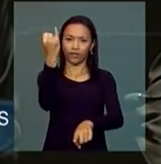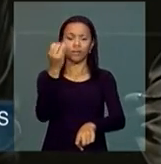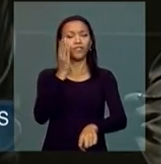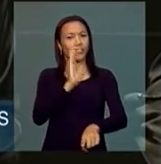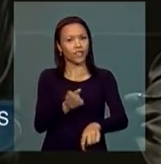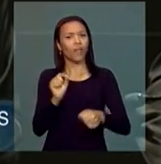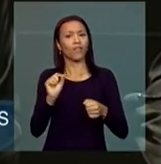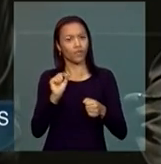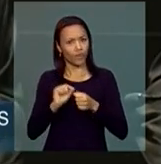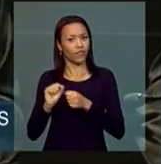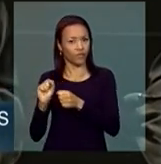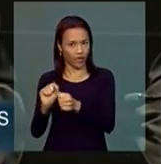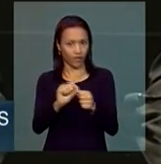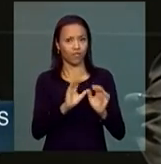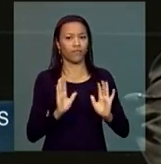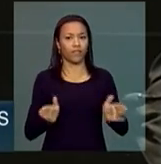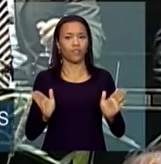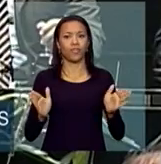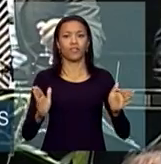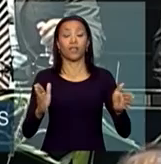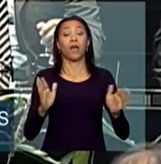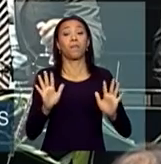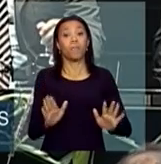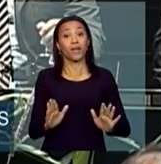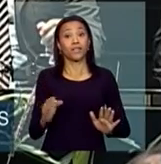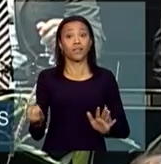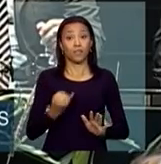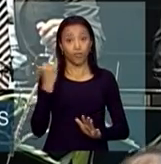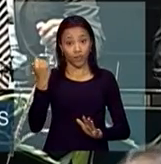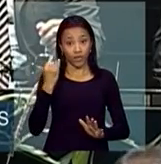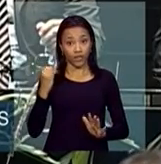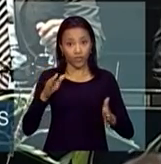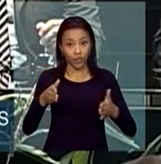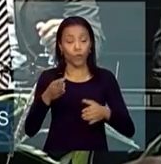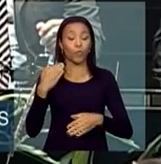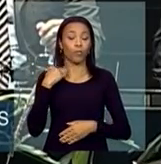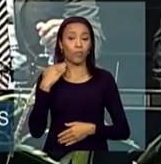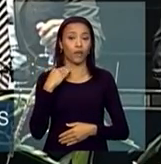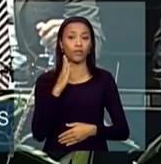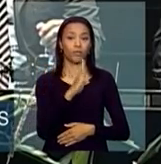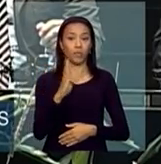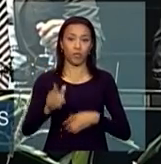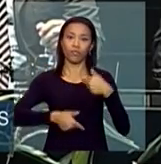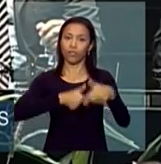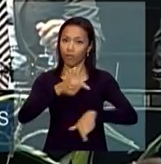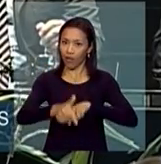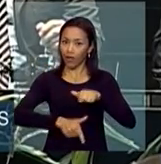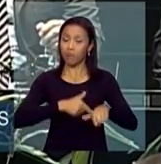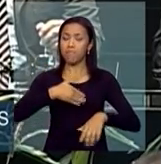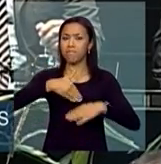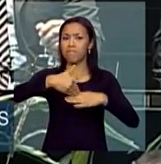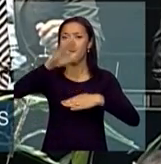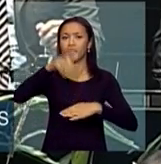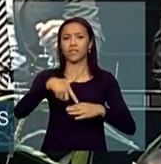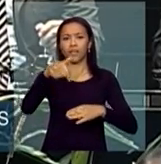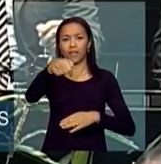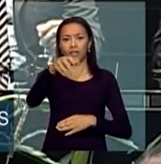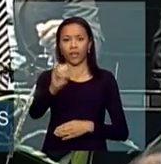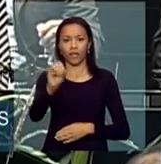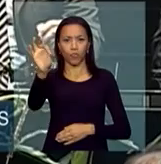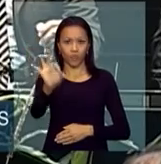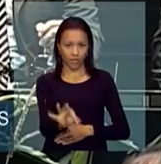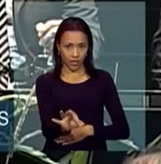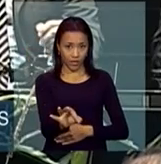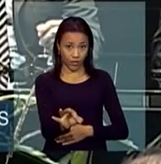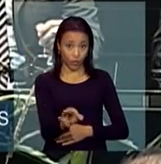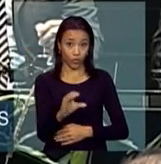nós, mas é um feito muito importante do Banco do Brasil, Osmar. Porque mais de 70% do crédito